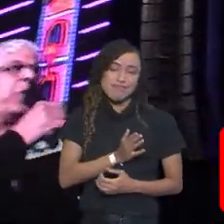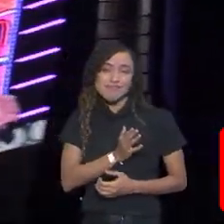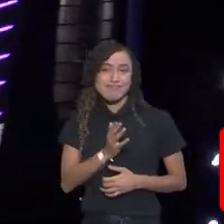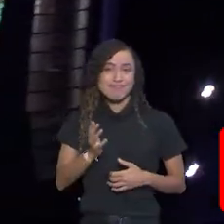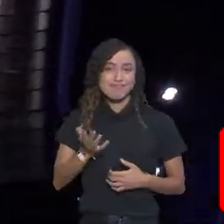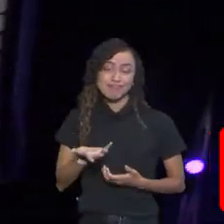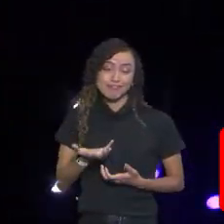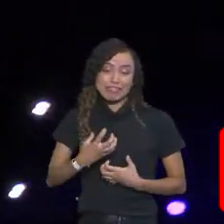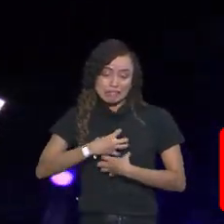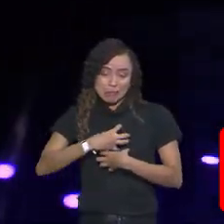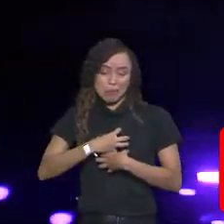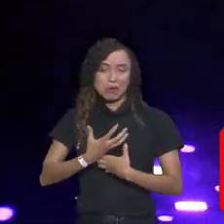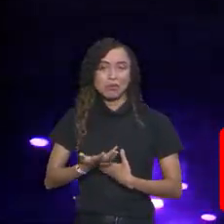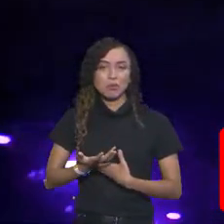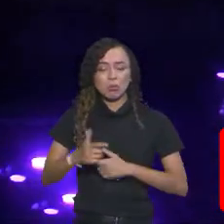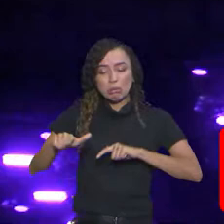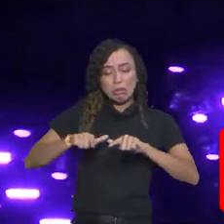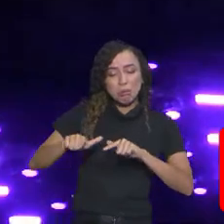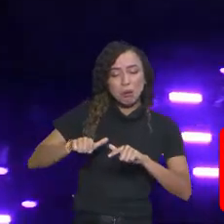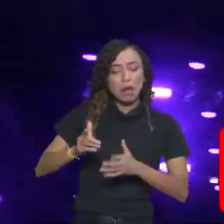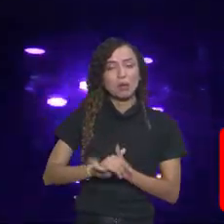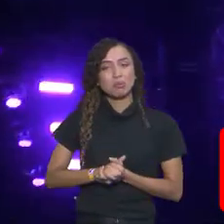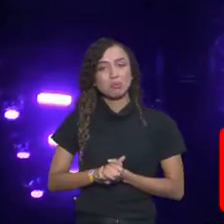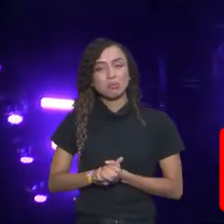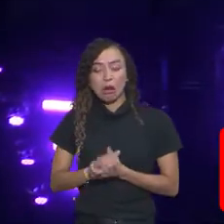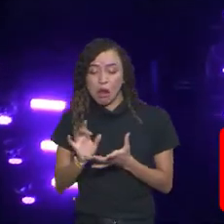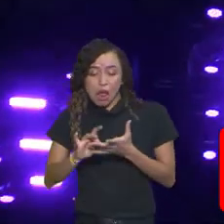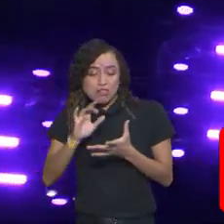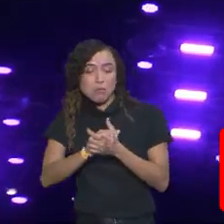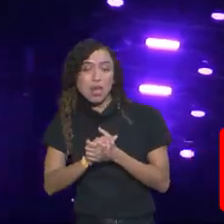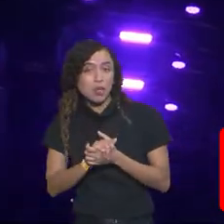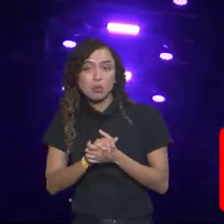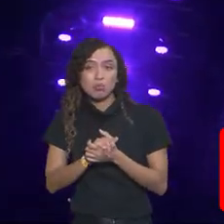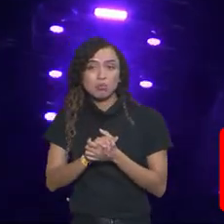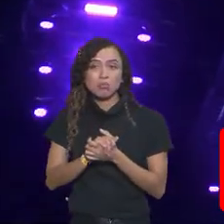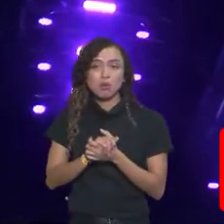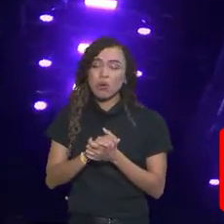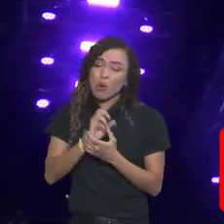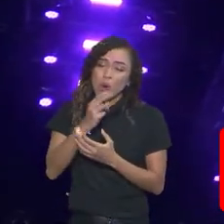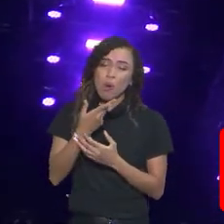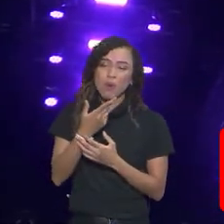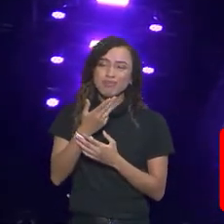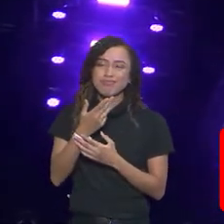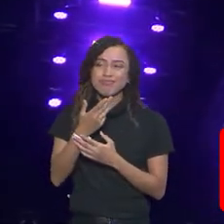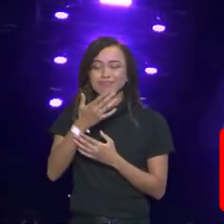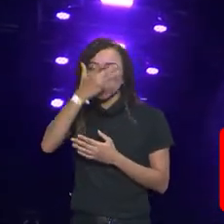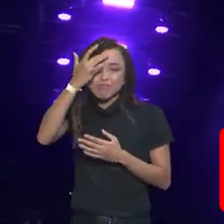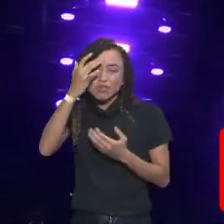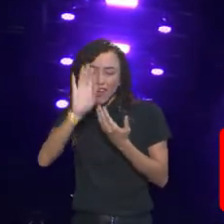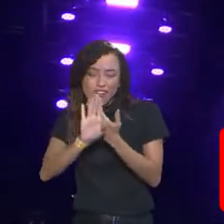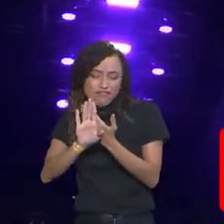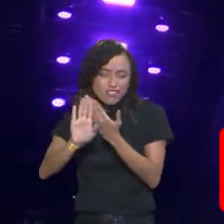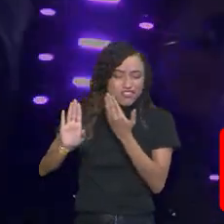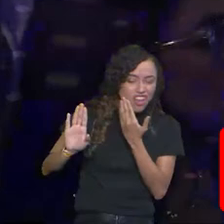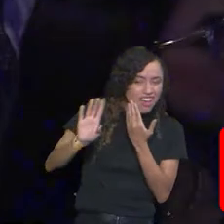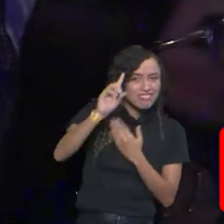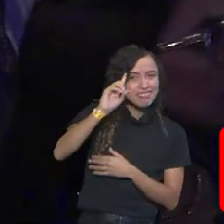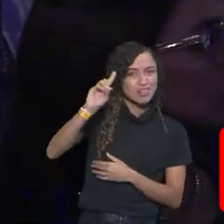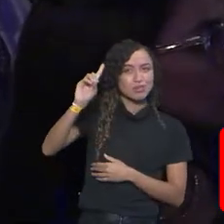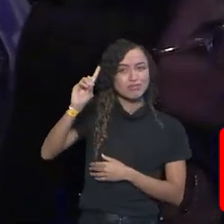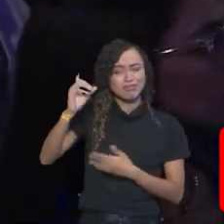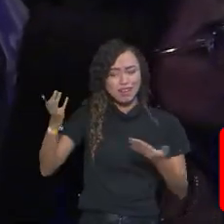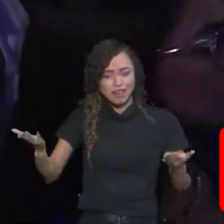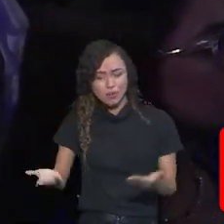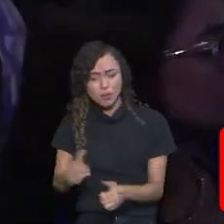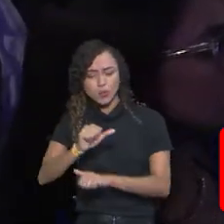casamento no seu trabalho até você que está na igreja talvez um pouco afastado Deus vai mudar a tua história nessa noite